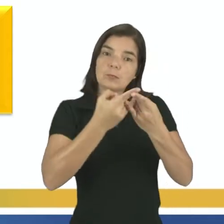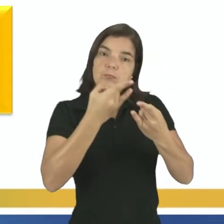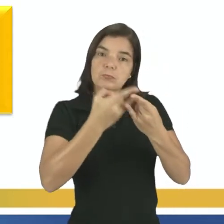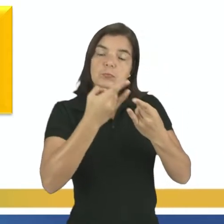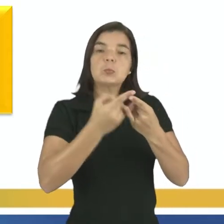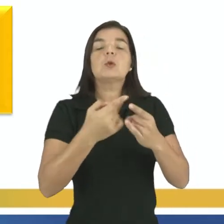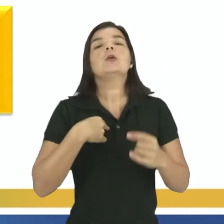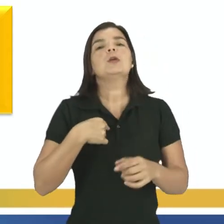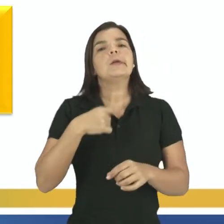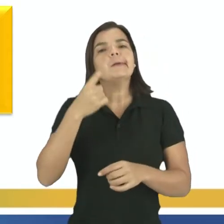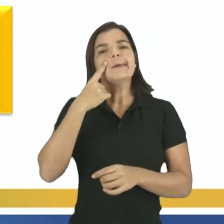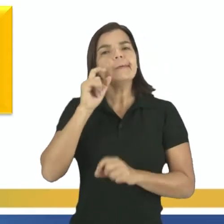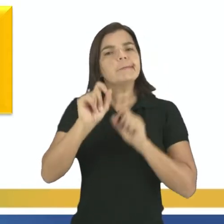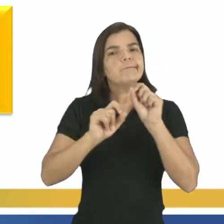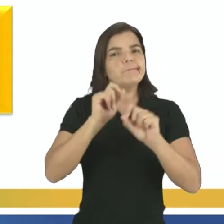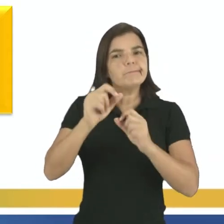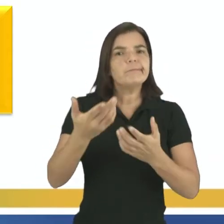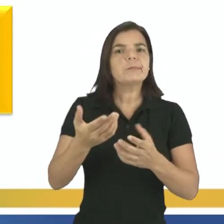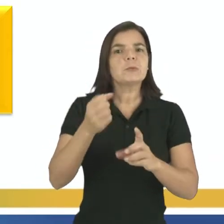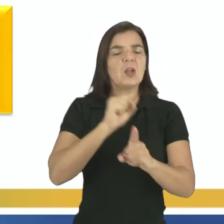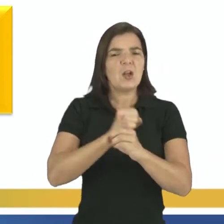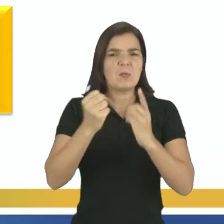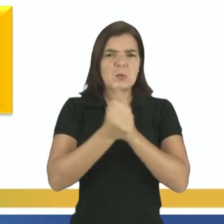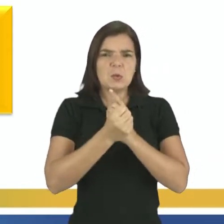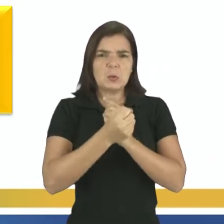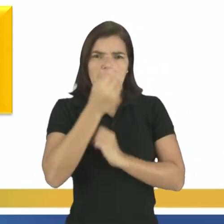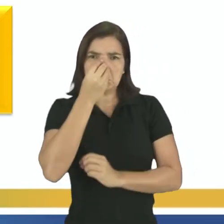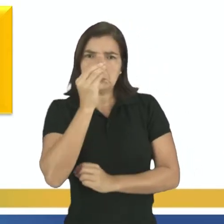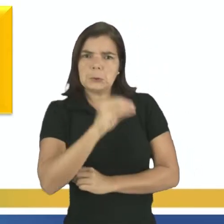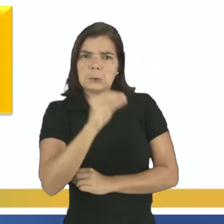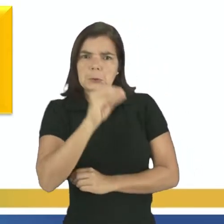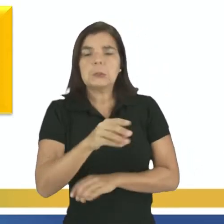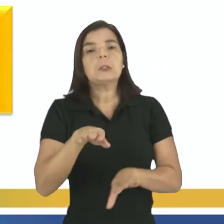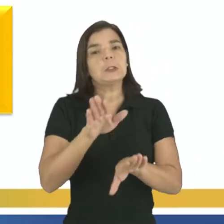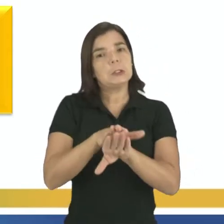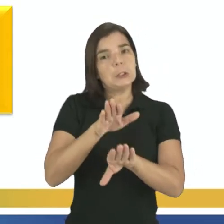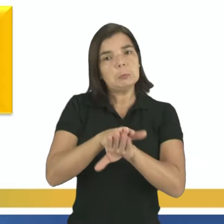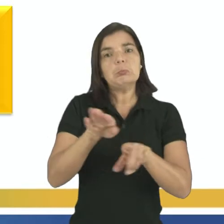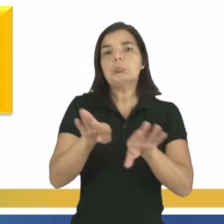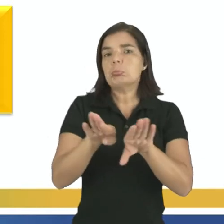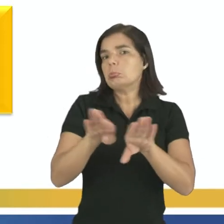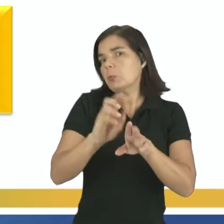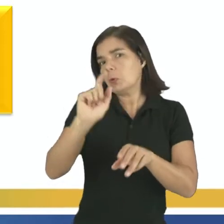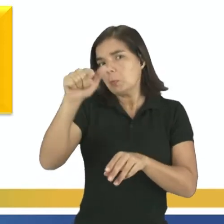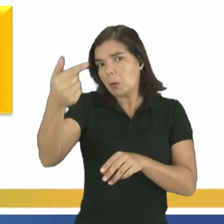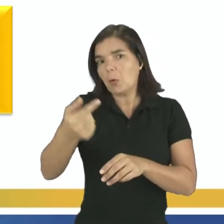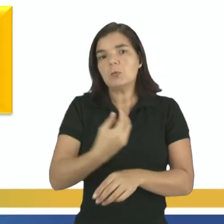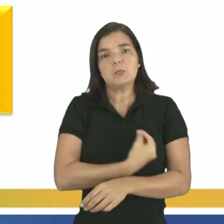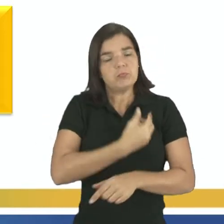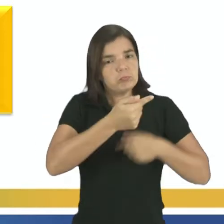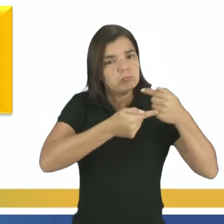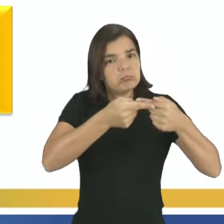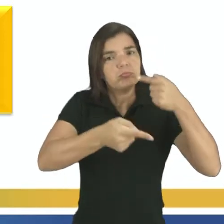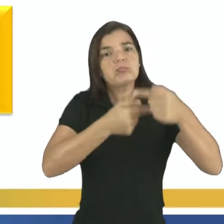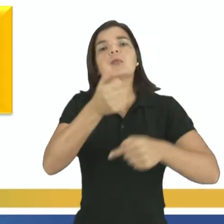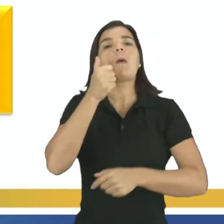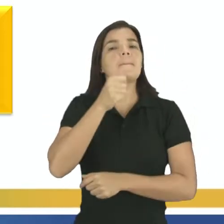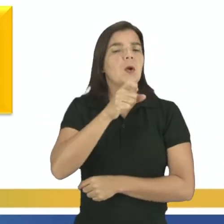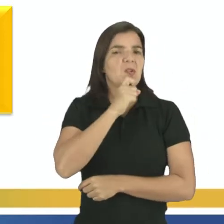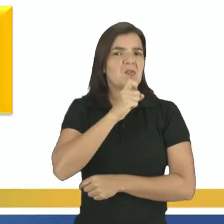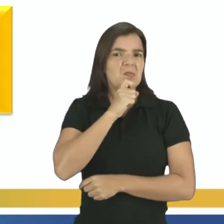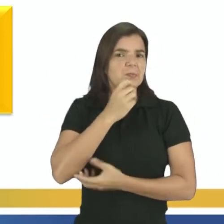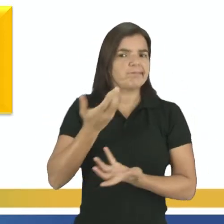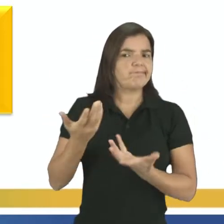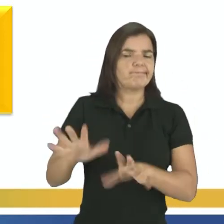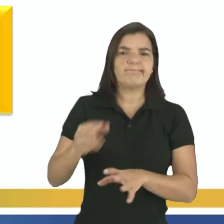elas acabarem tornando-se imprestáveis para o sexo e para a reprodução, então sendo consideradas frias, inúteis